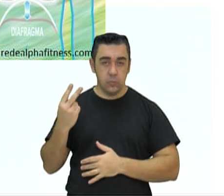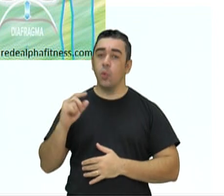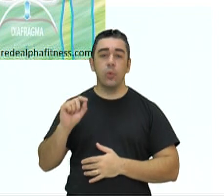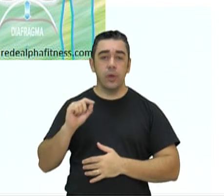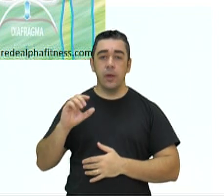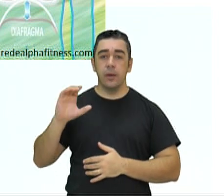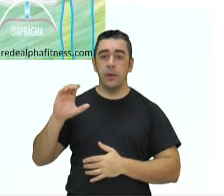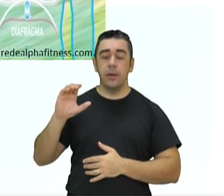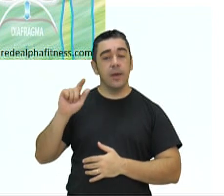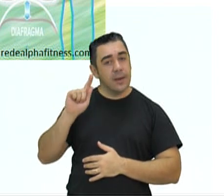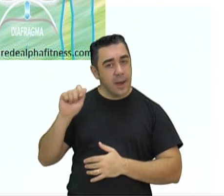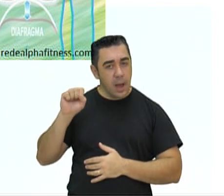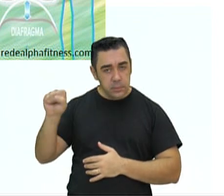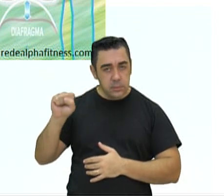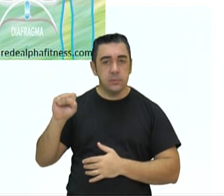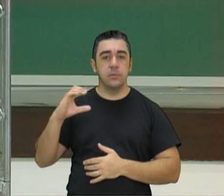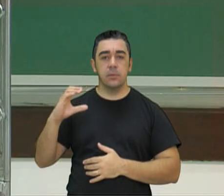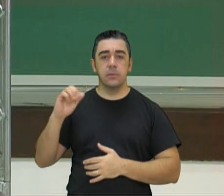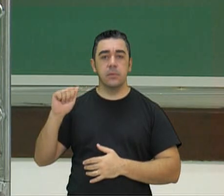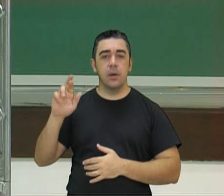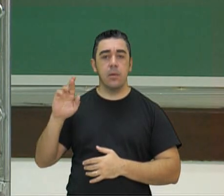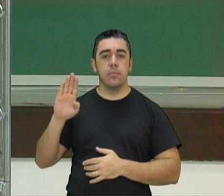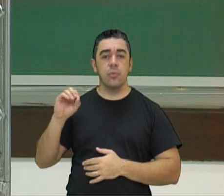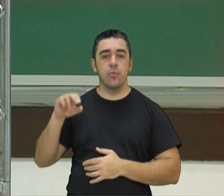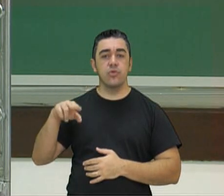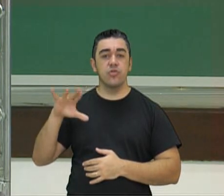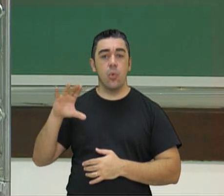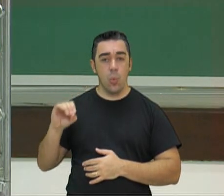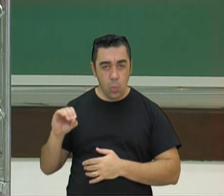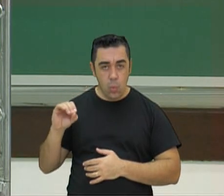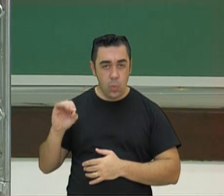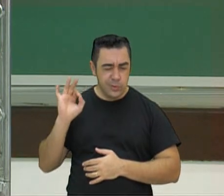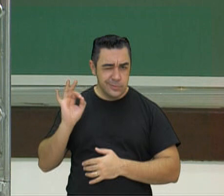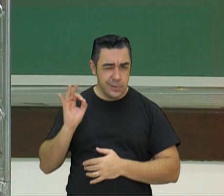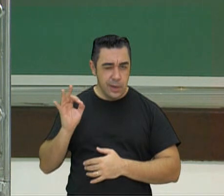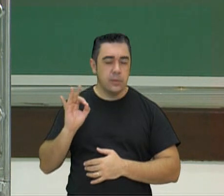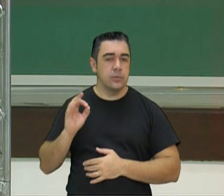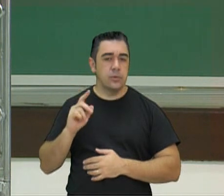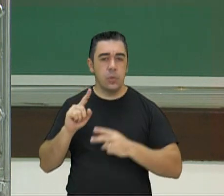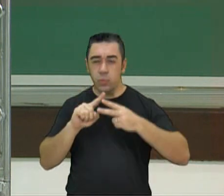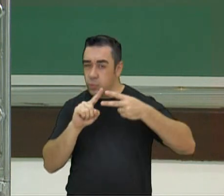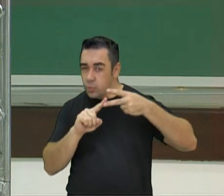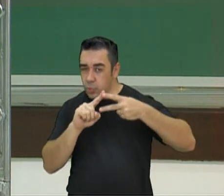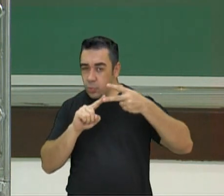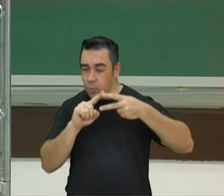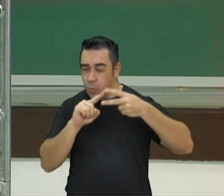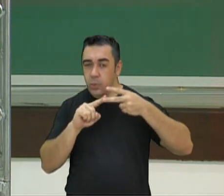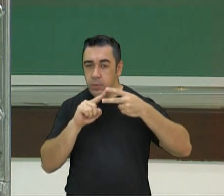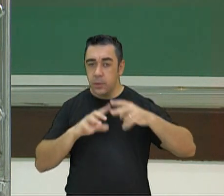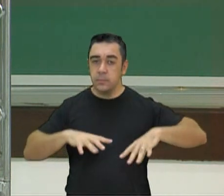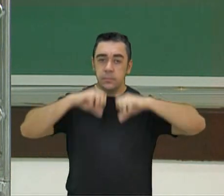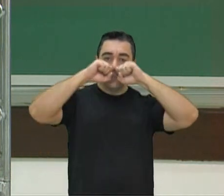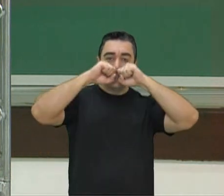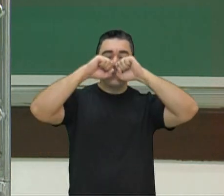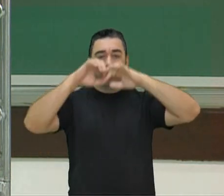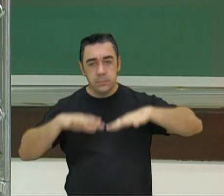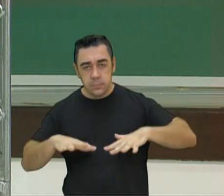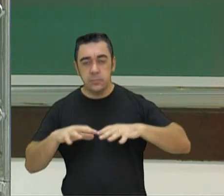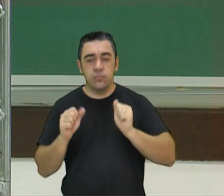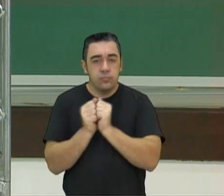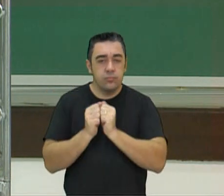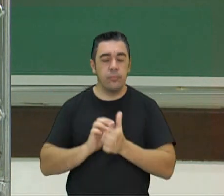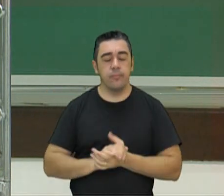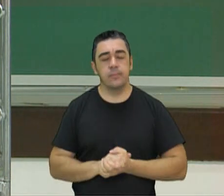estamos expelindo gás carbônico. Então são os 2 gases que está envolto na